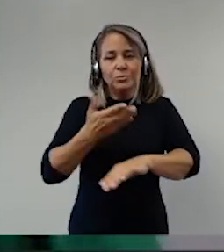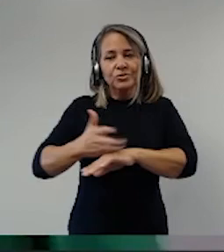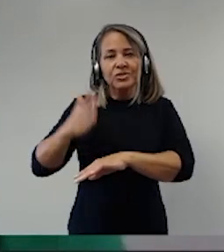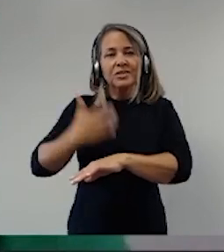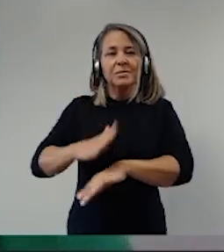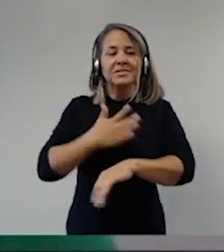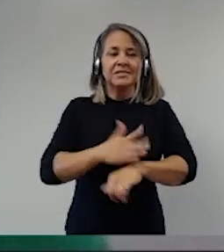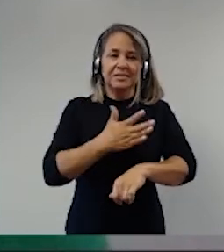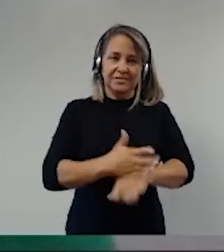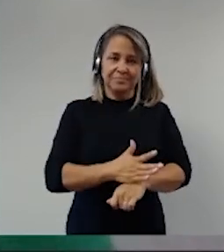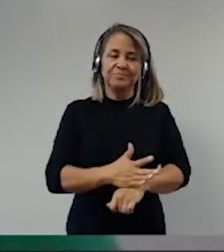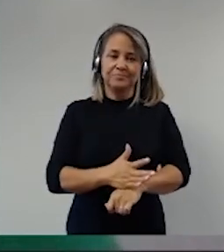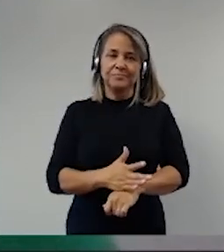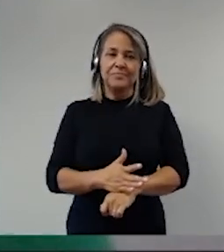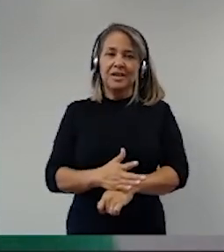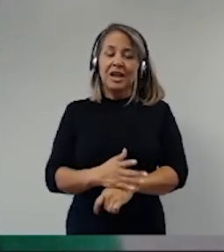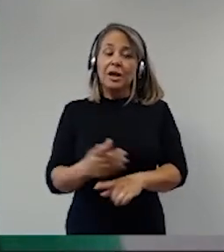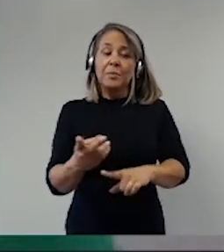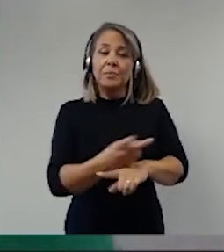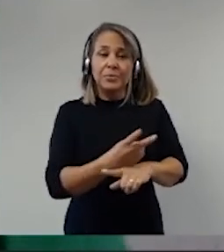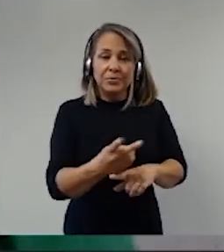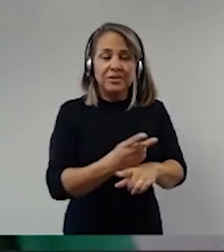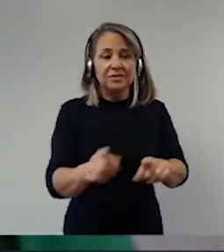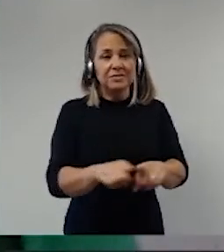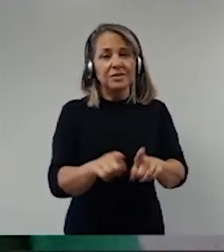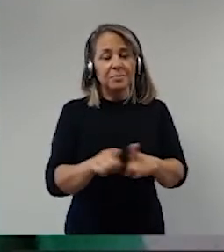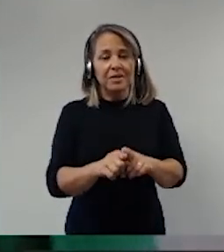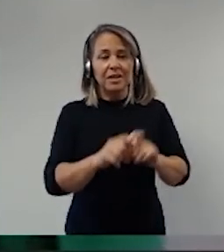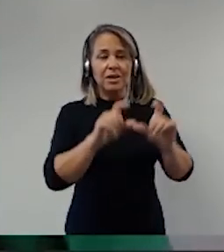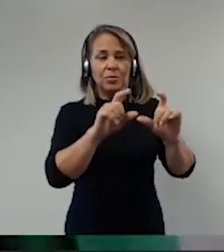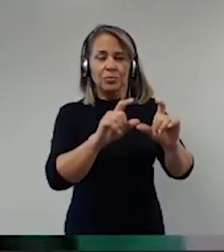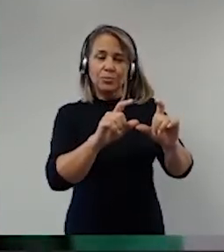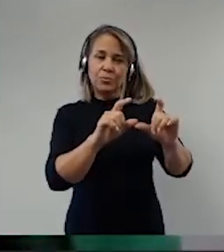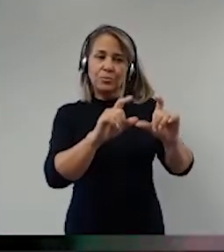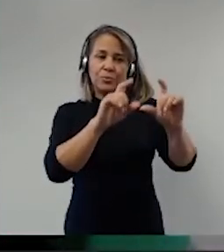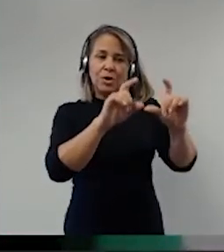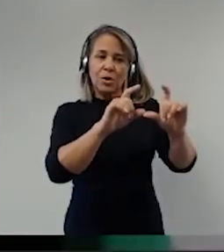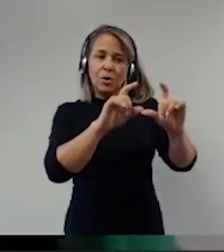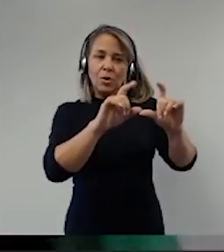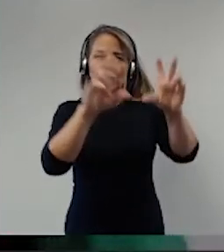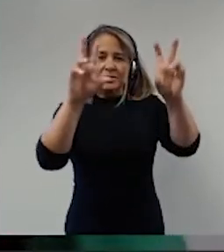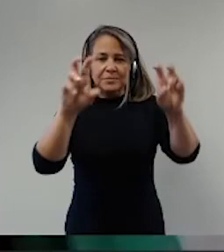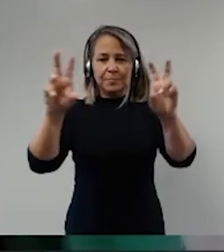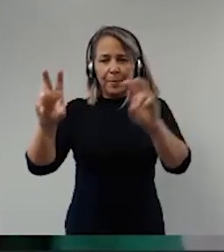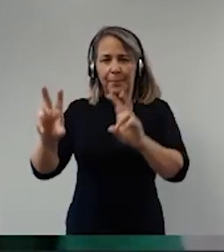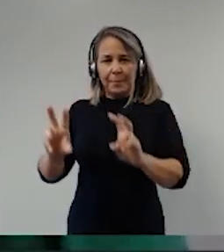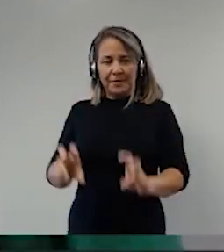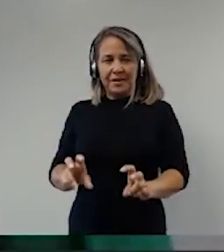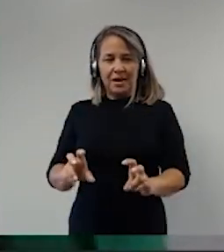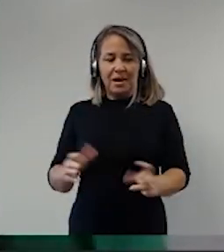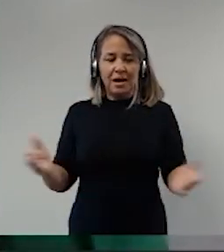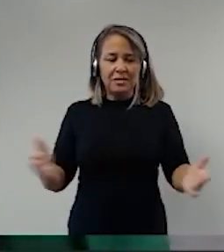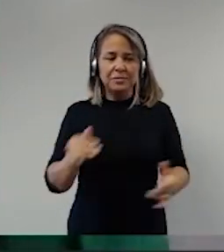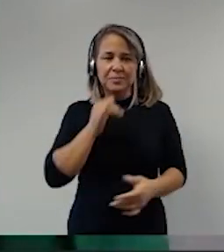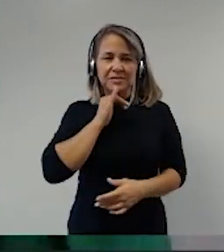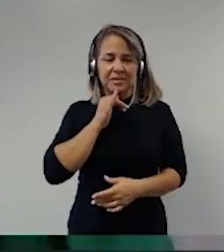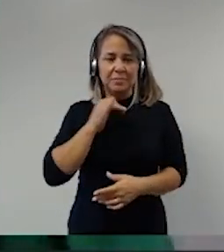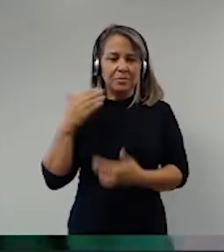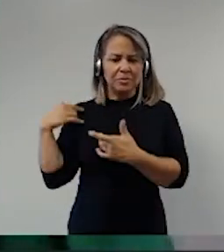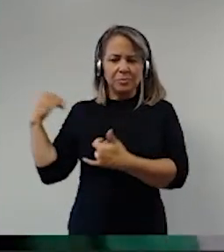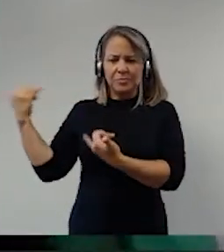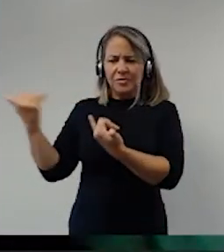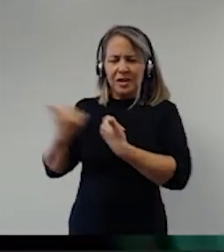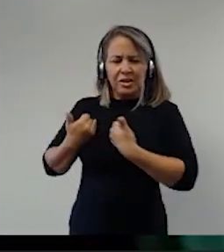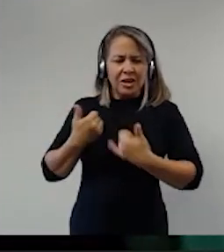capacitação. E a gente busca também mostrar essa questão dos nichos. A doutora Silva pontuou, há pouco tempo a justiça trabalhista